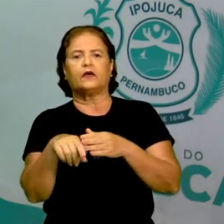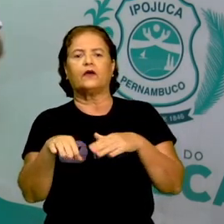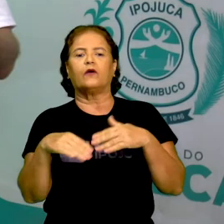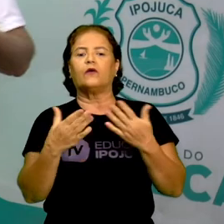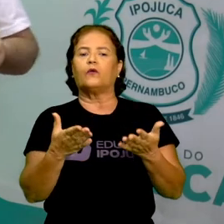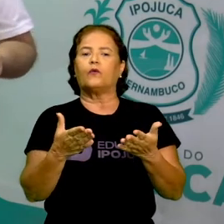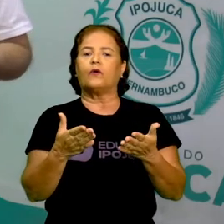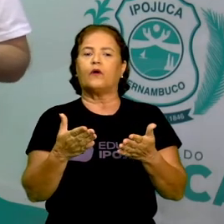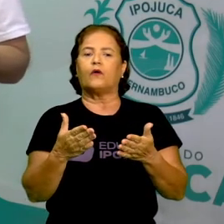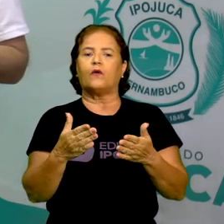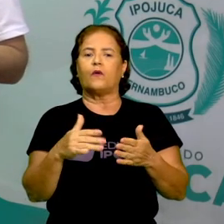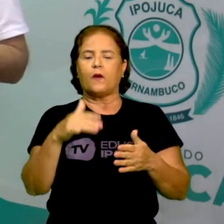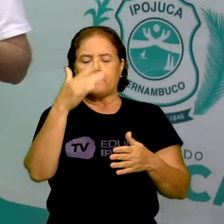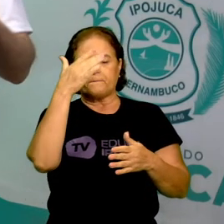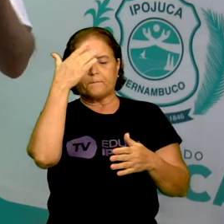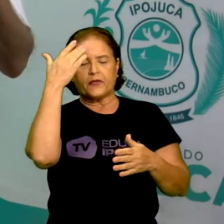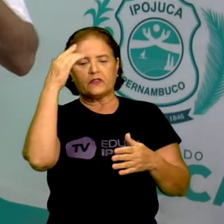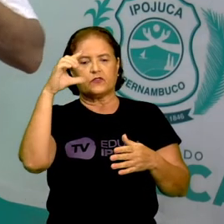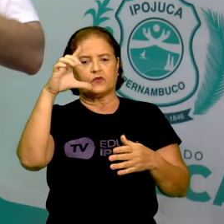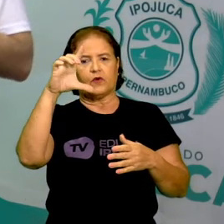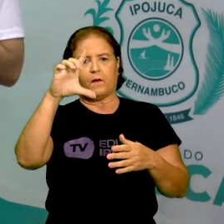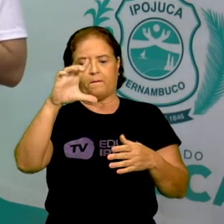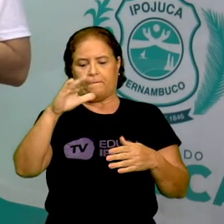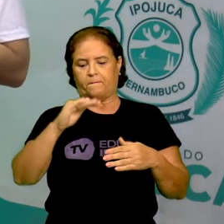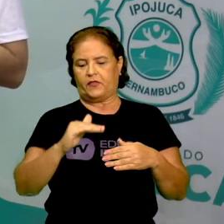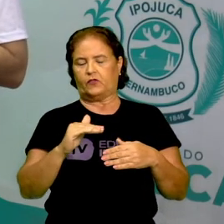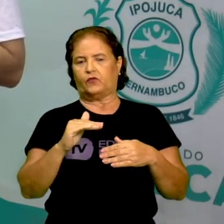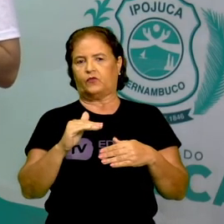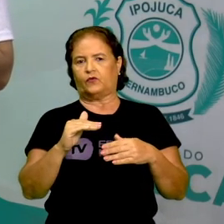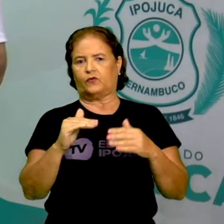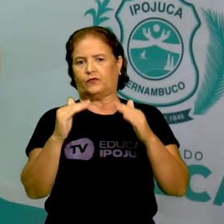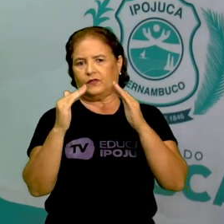menor pessoa da sua casa? Quem é a maior?